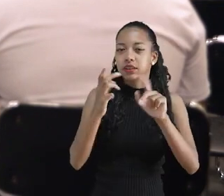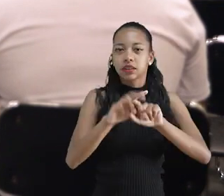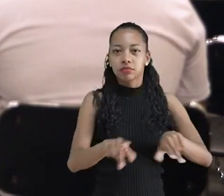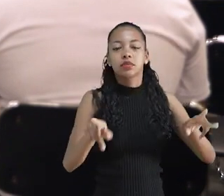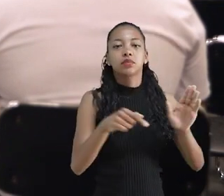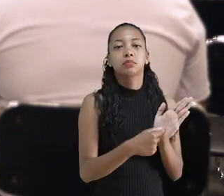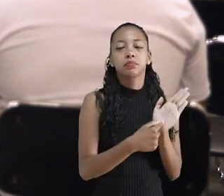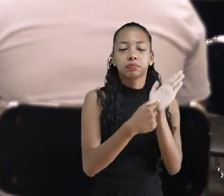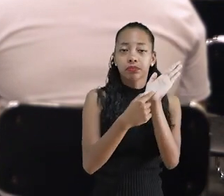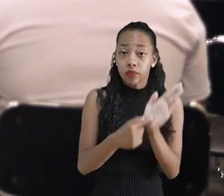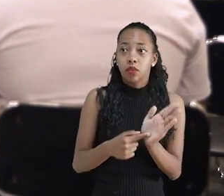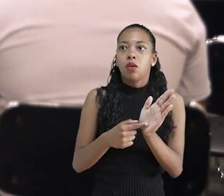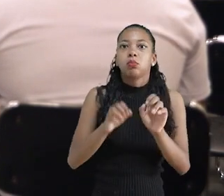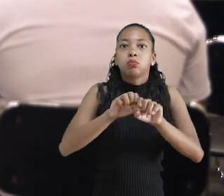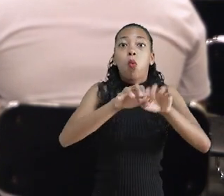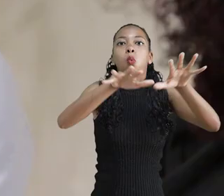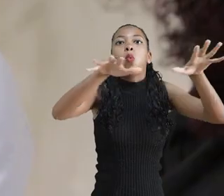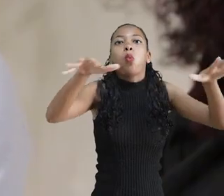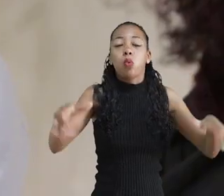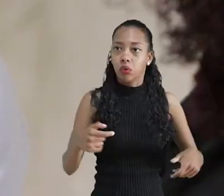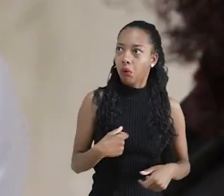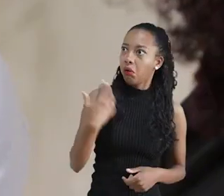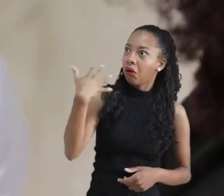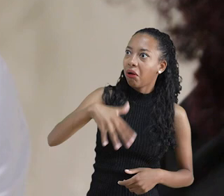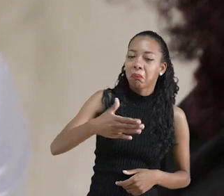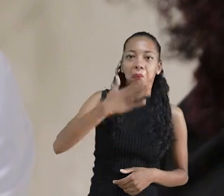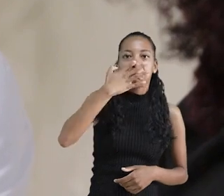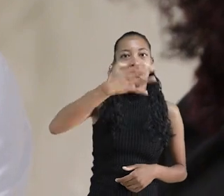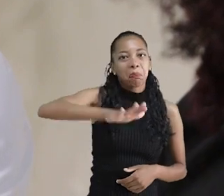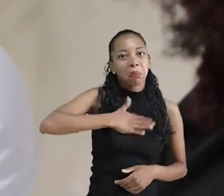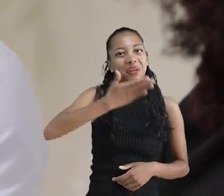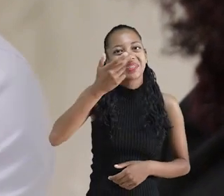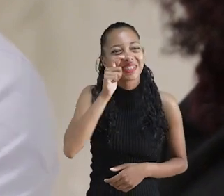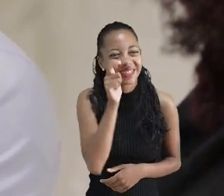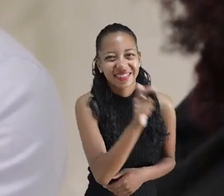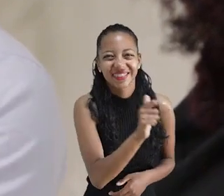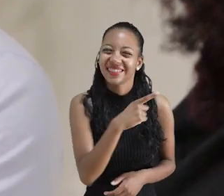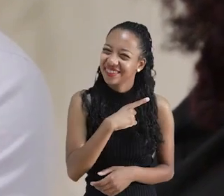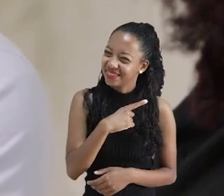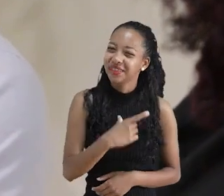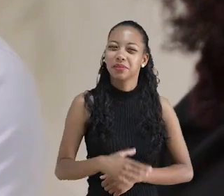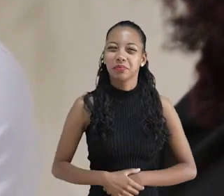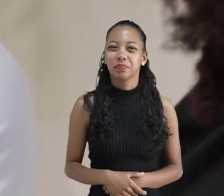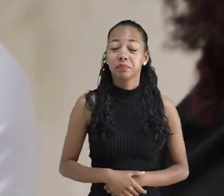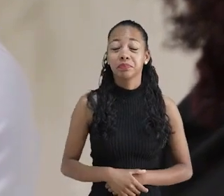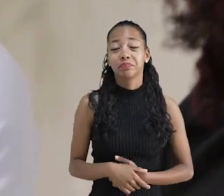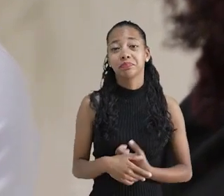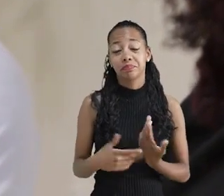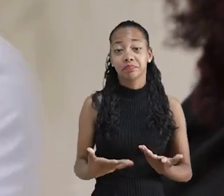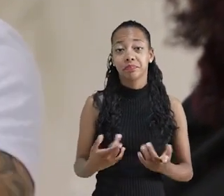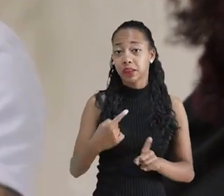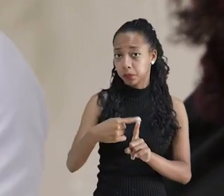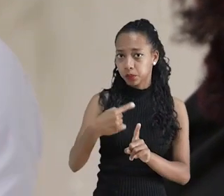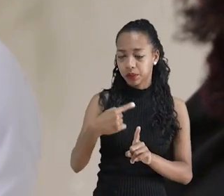era muito nisso né a gente durou acho que um ano no máximo esse formato e logo a gente mudou para outras coisas até porque